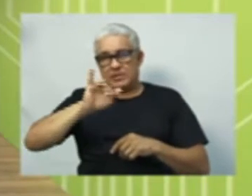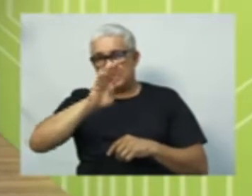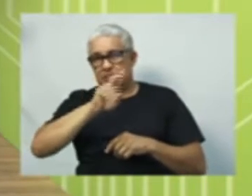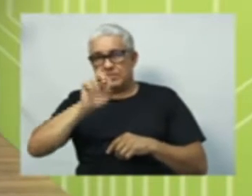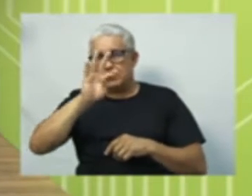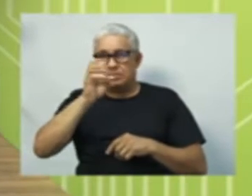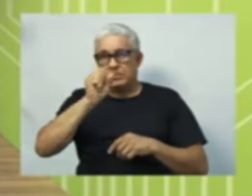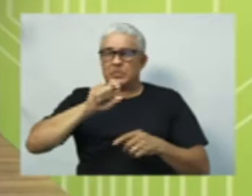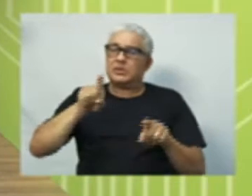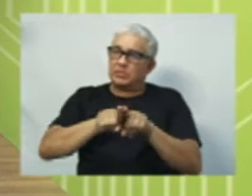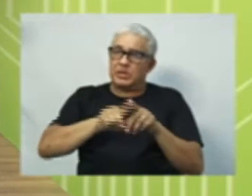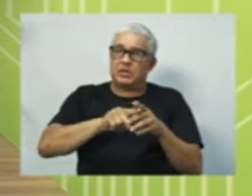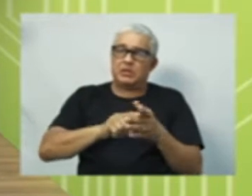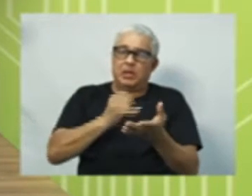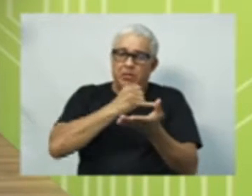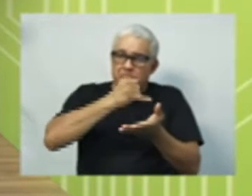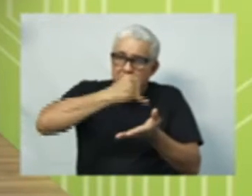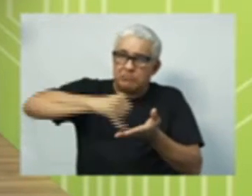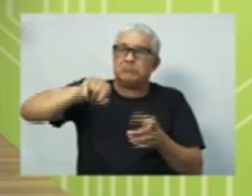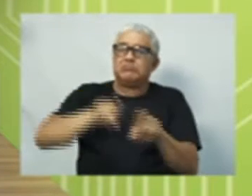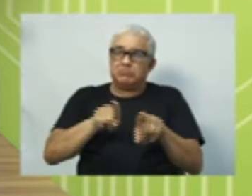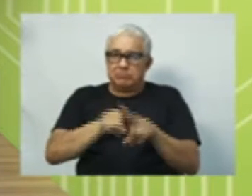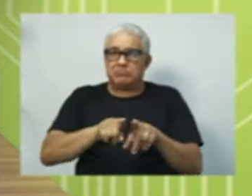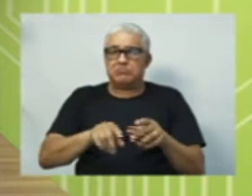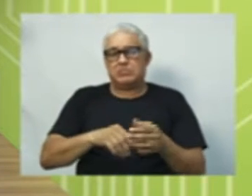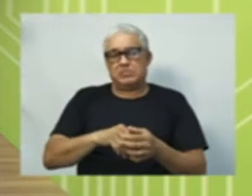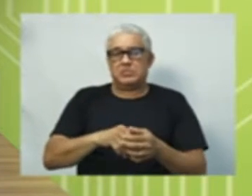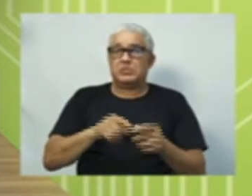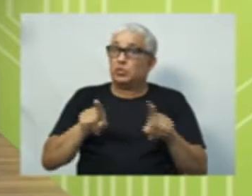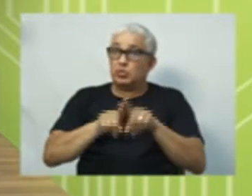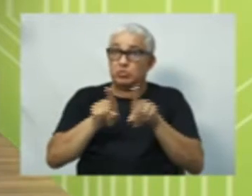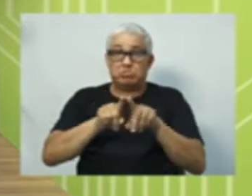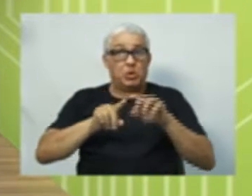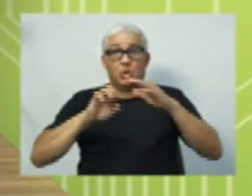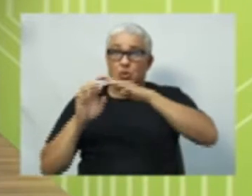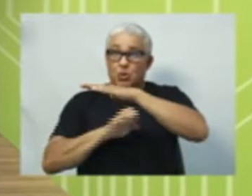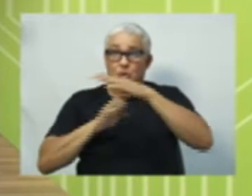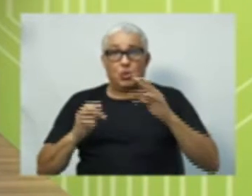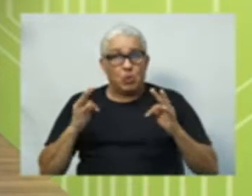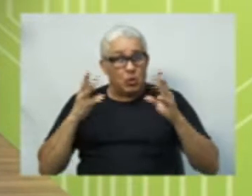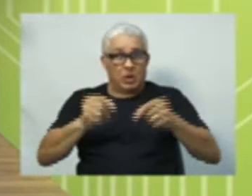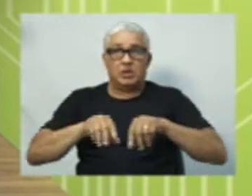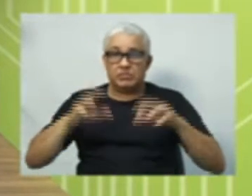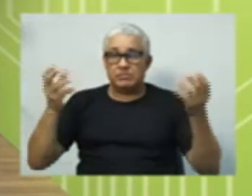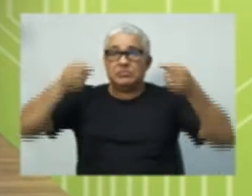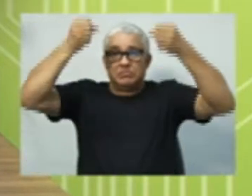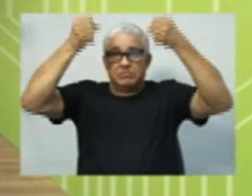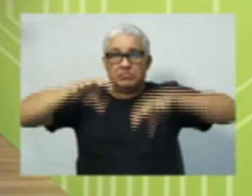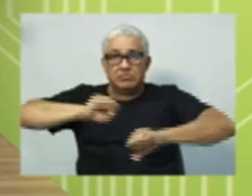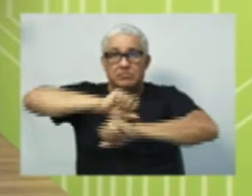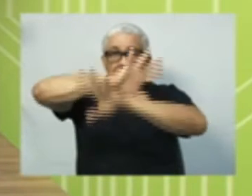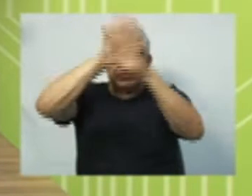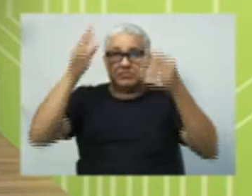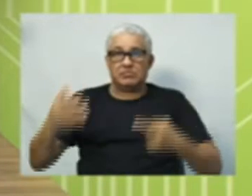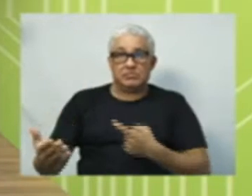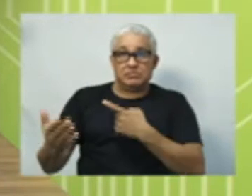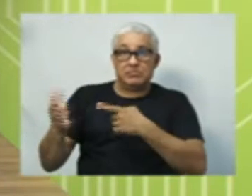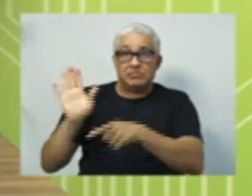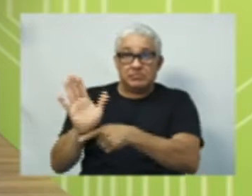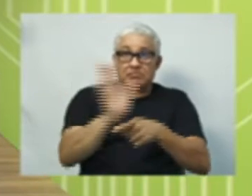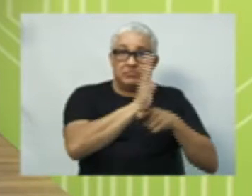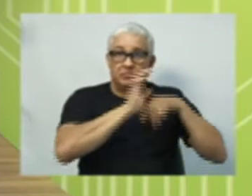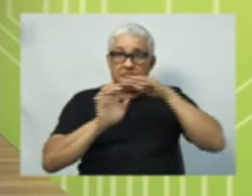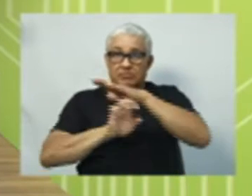me tremendo. Eu só não, os empresários de um modo geral. Mas isso vamos esclarecer um pouco mais. E quem vai ajudar esses